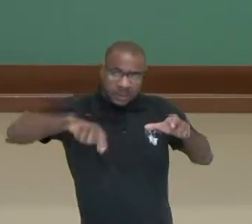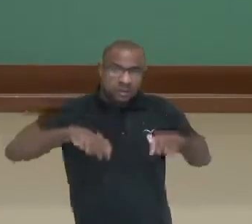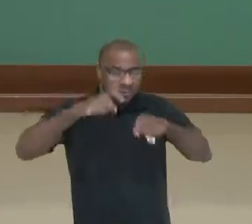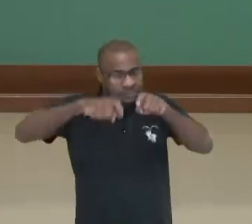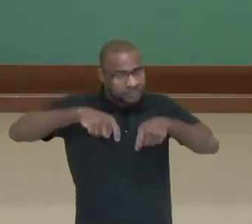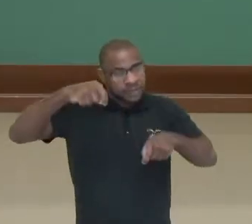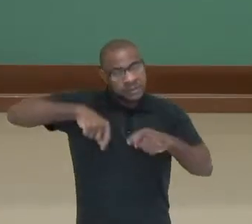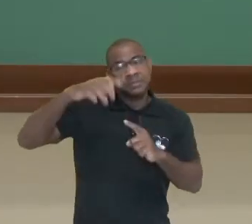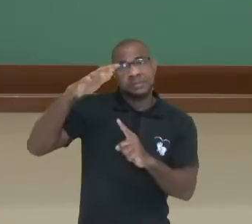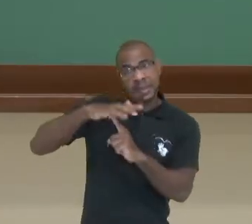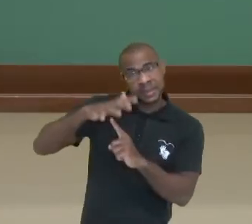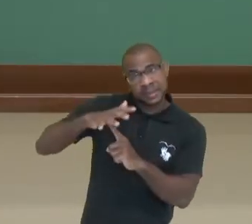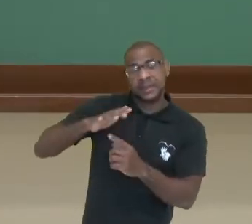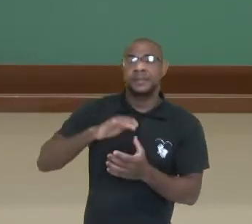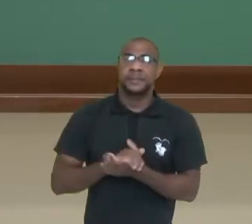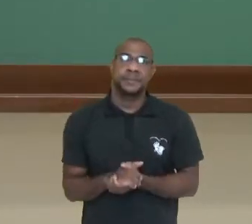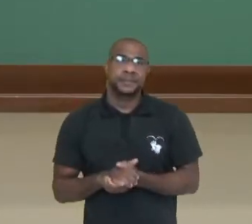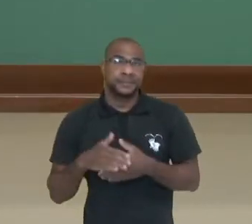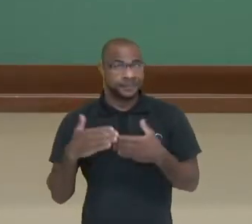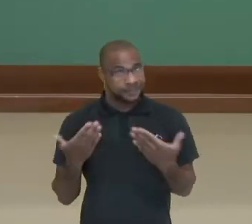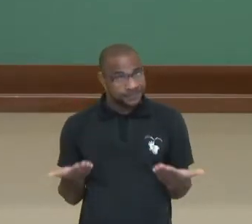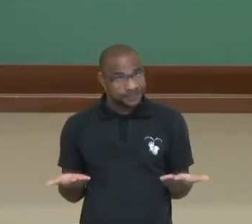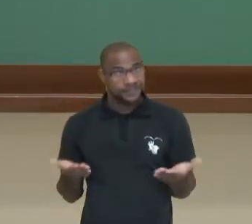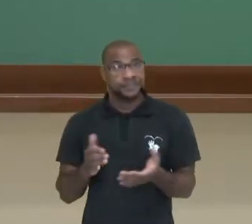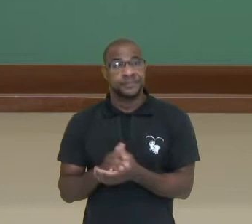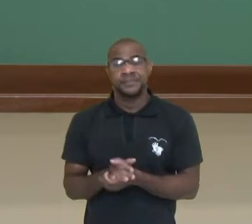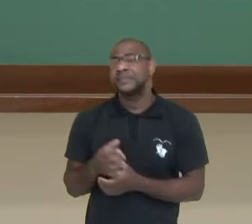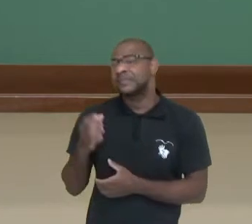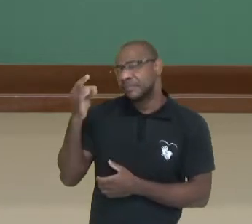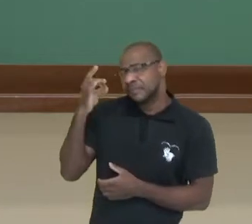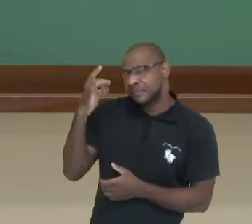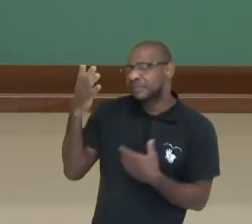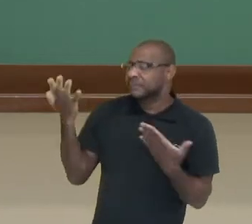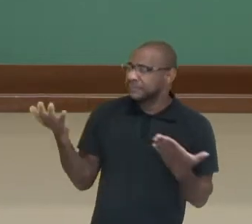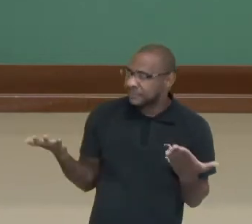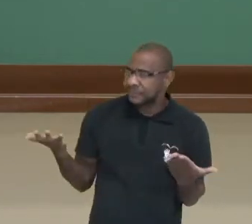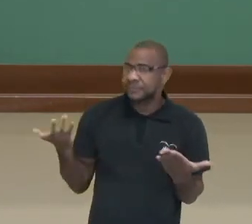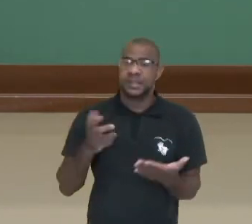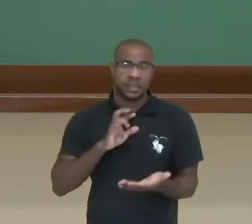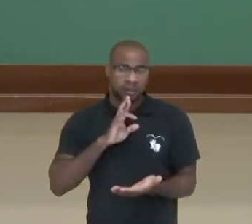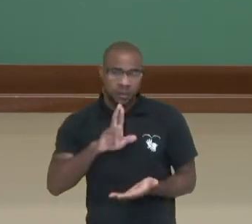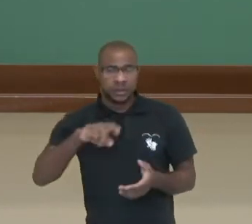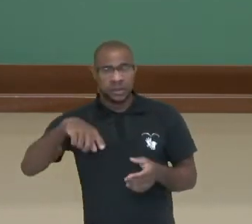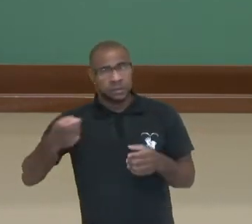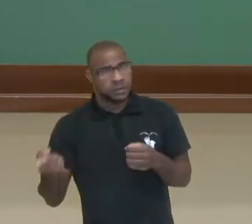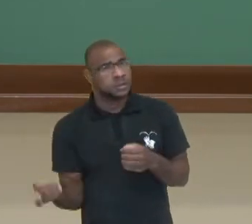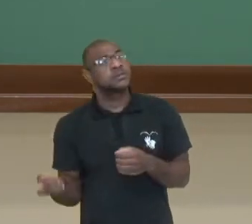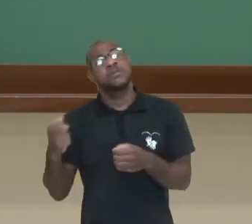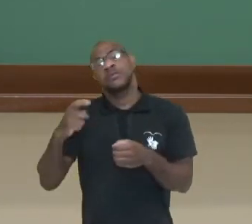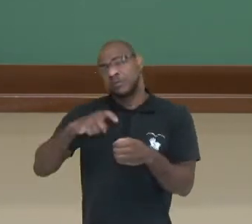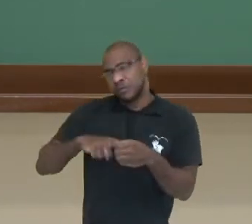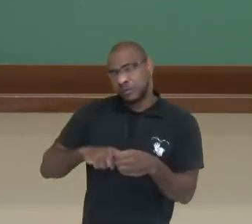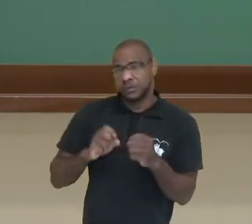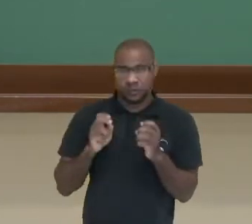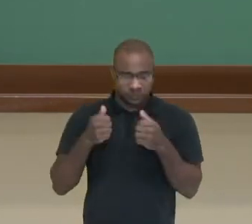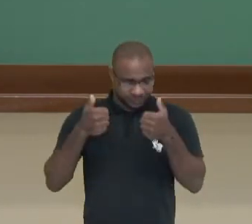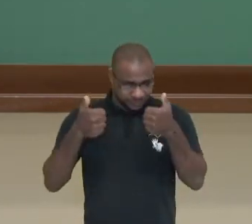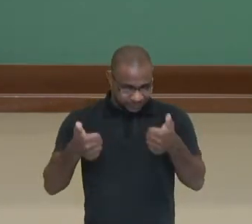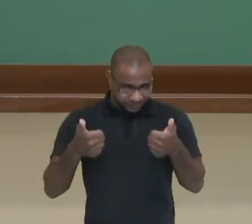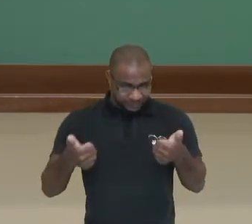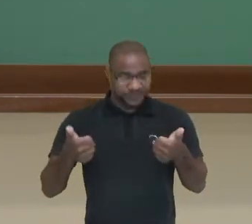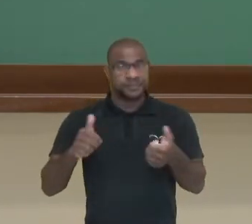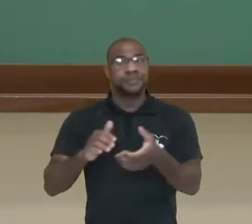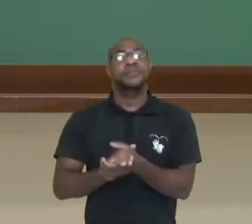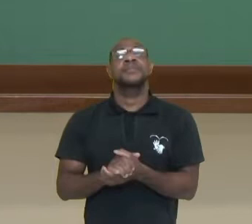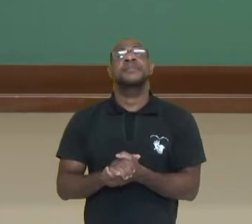do estado do Paraná. Olha que bacana, bem facinha essa pergunta e você vai responder caprichando